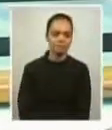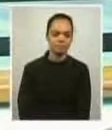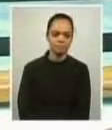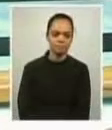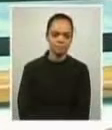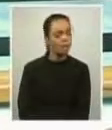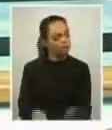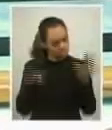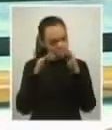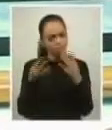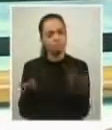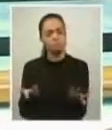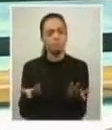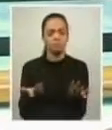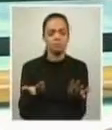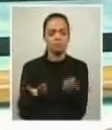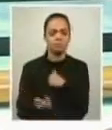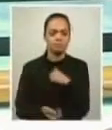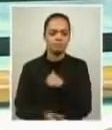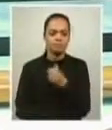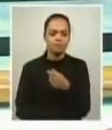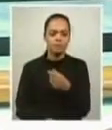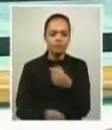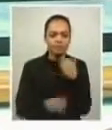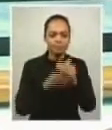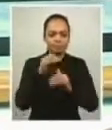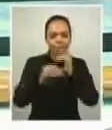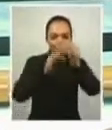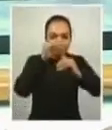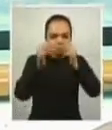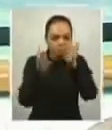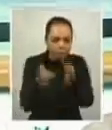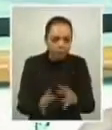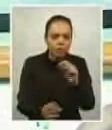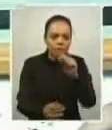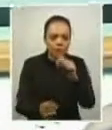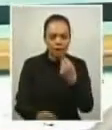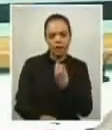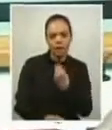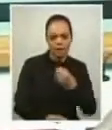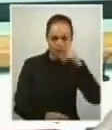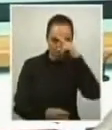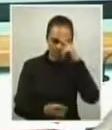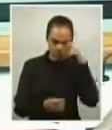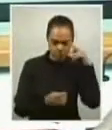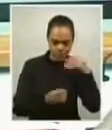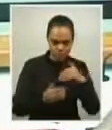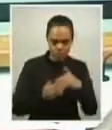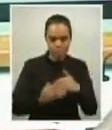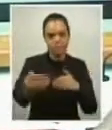a atenção e eu tô construindo com vocês a trajetória histórica